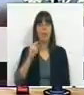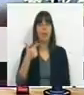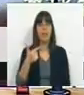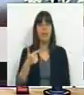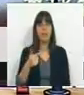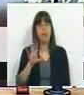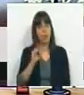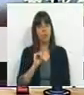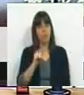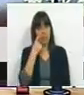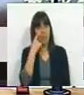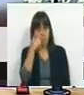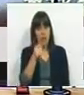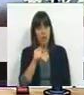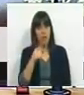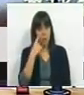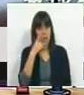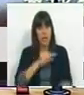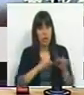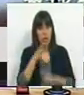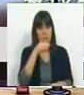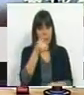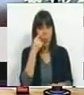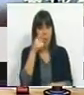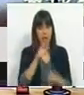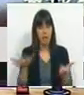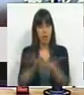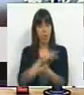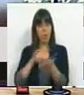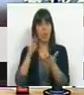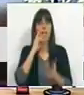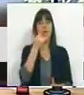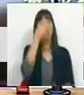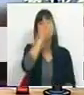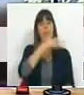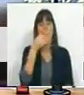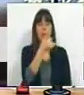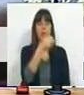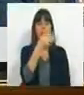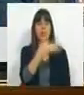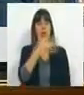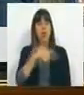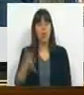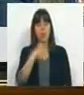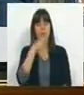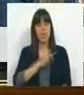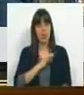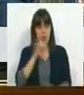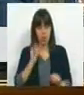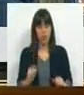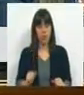www.esquerda.net. Olha, deve conhecer, não deve, Sr. Deputado? E nessa notícia do dia 2 de maio de 2011, diziam o